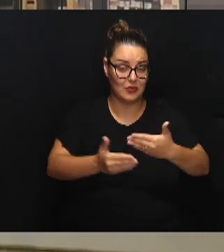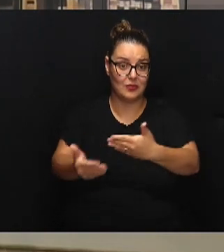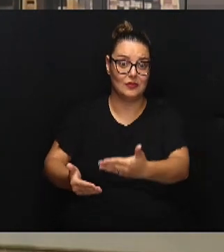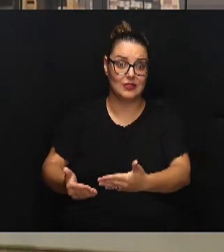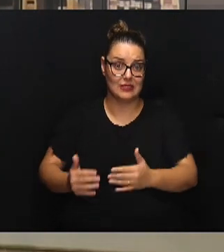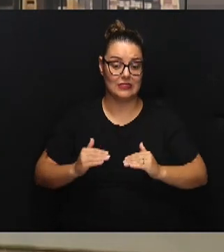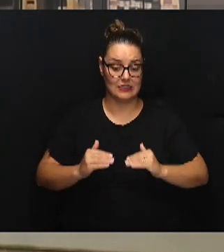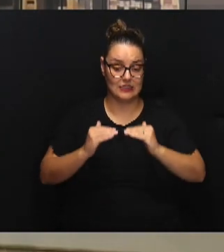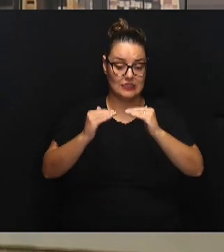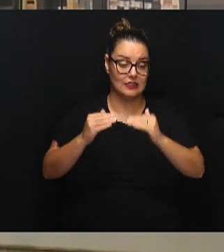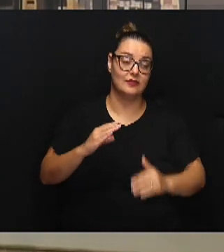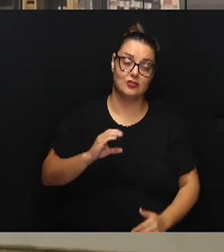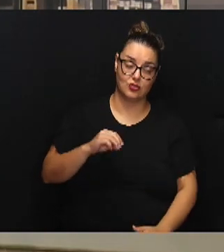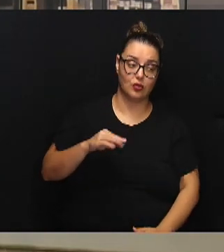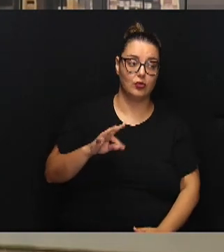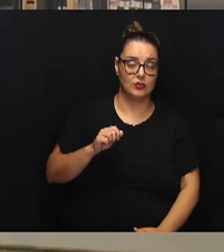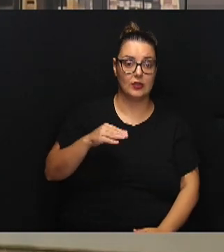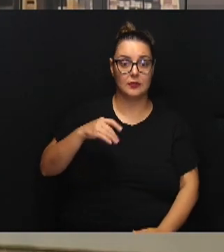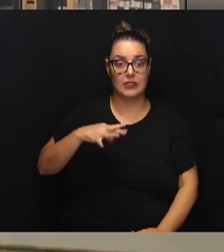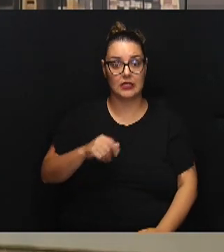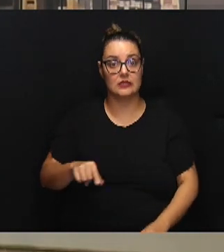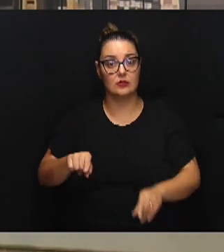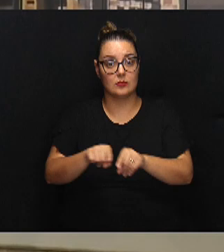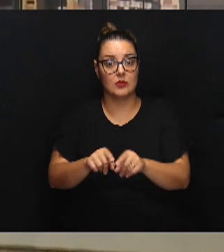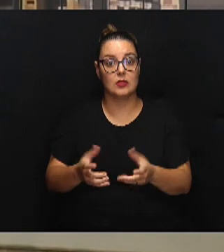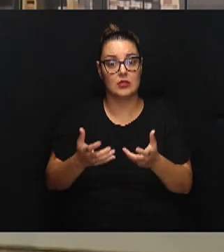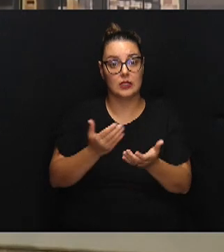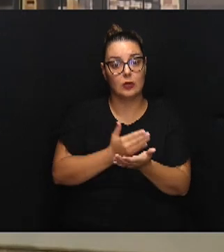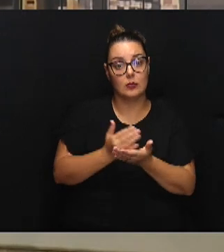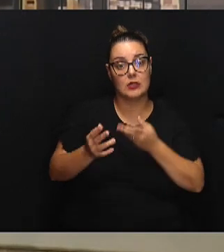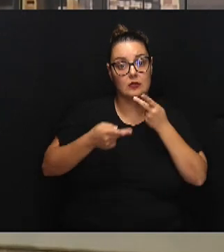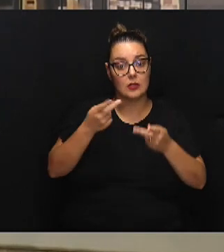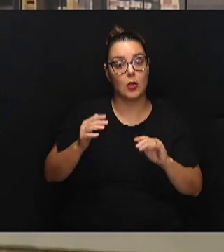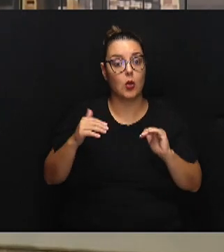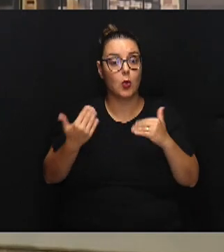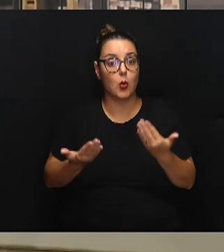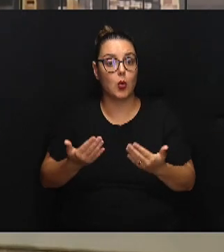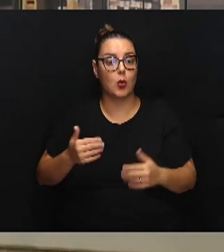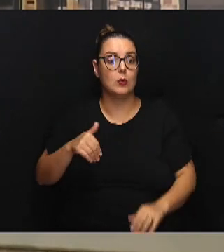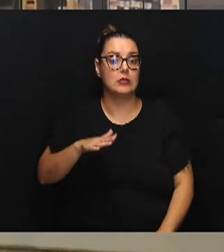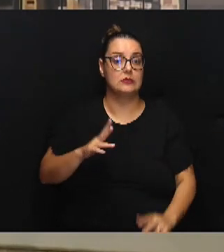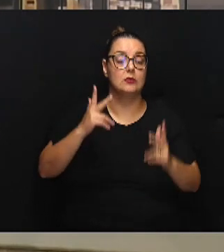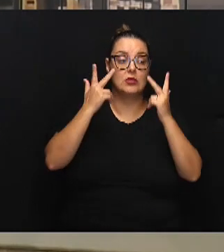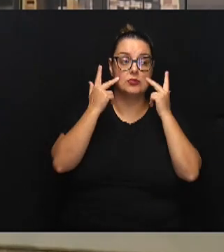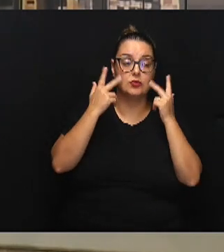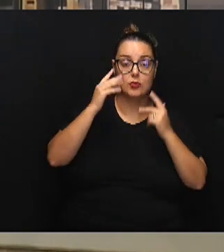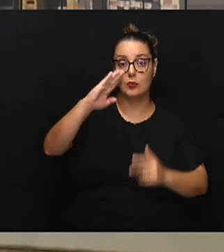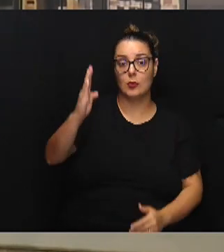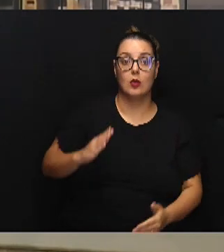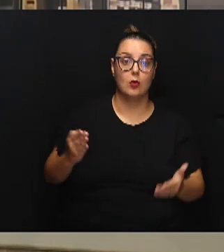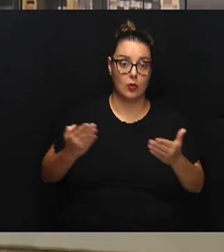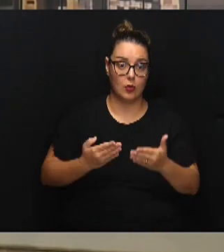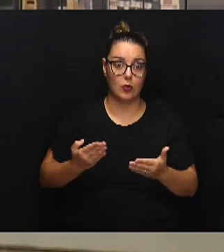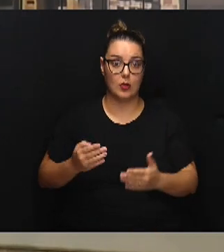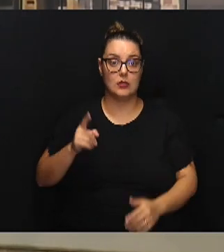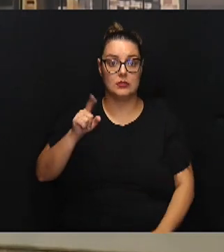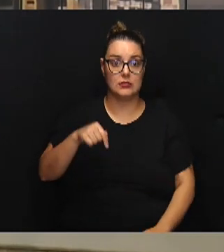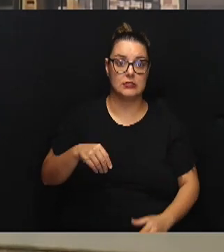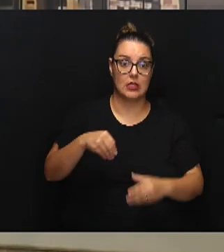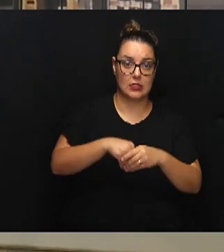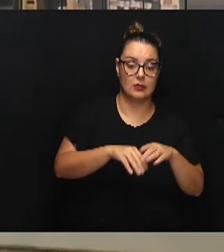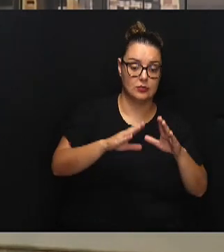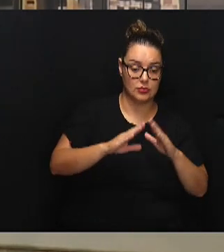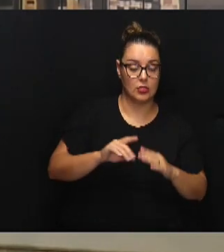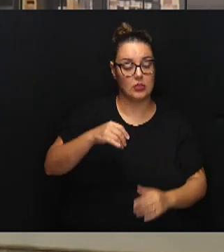de contaminação também, né? Queria que você começasse falando quais são as mais corriqueiras no Brasil hoje, se é doméstica, se